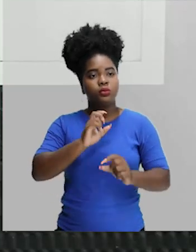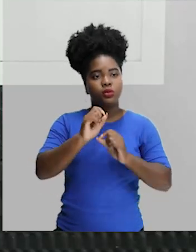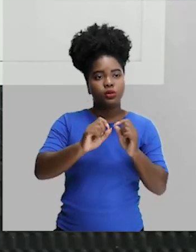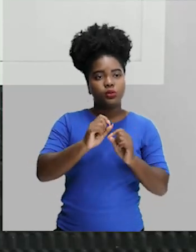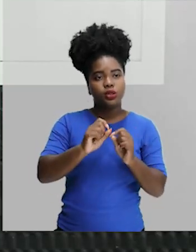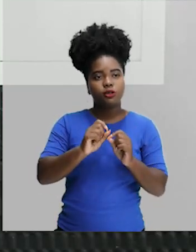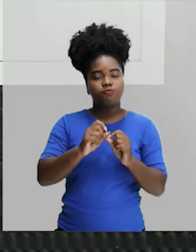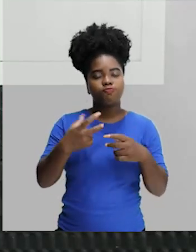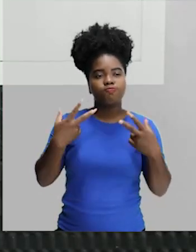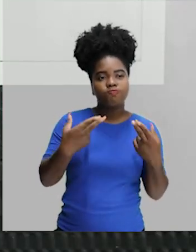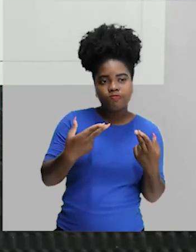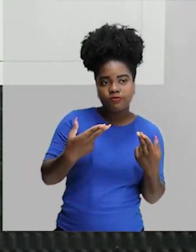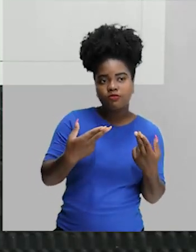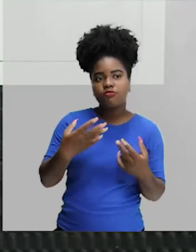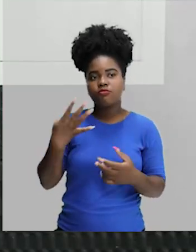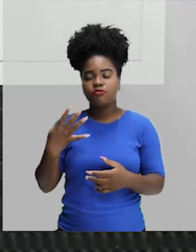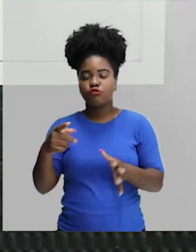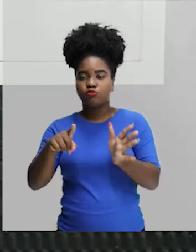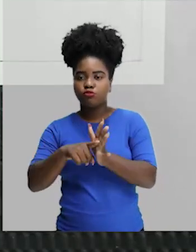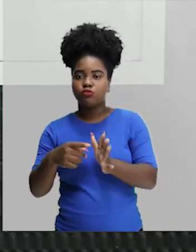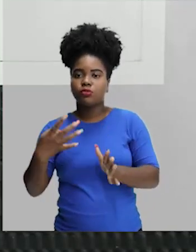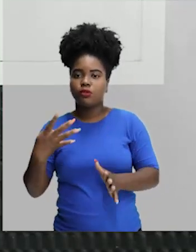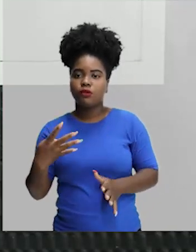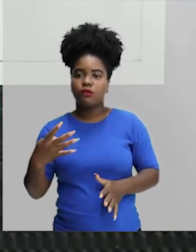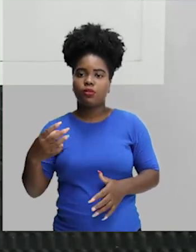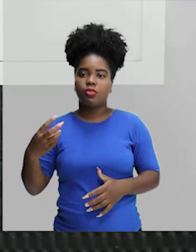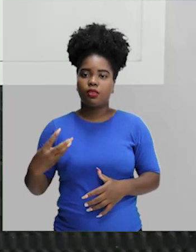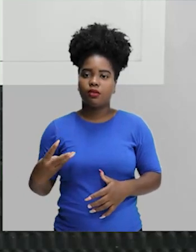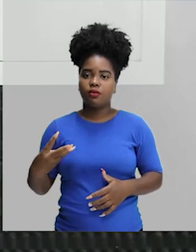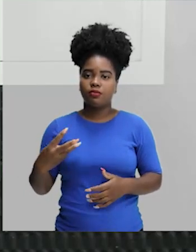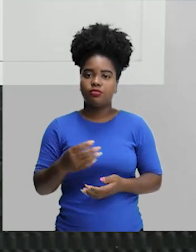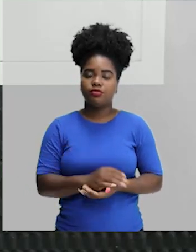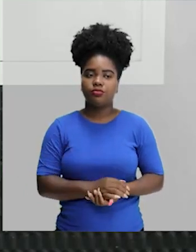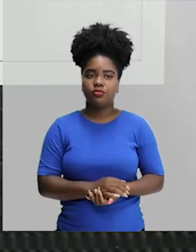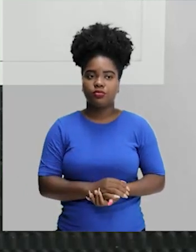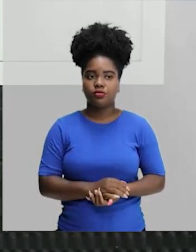a 4 menos 4/3.